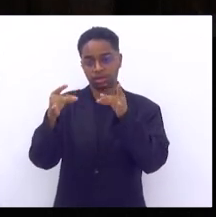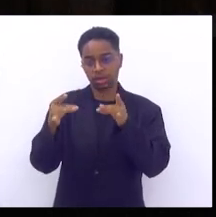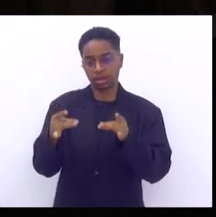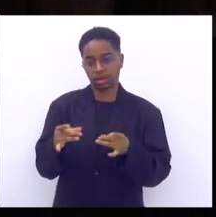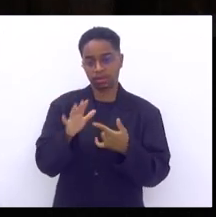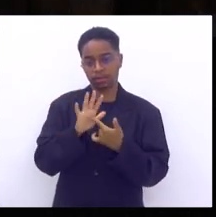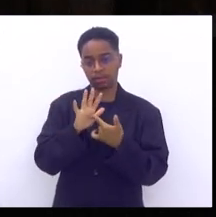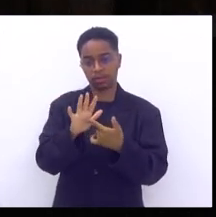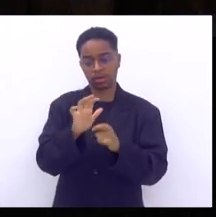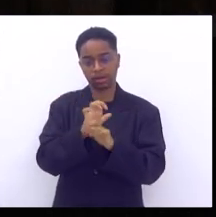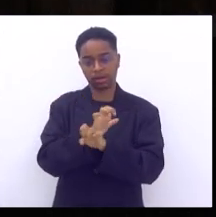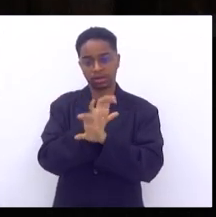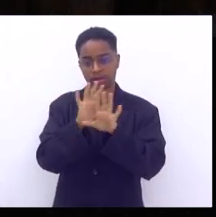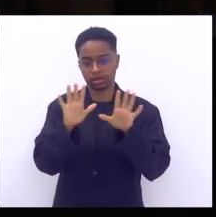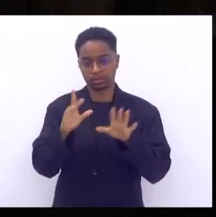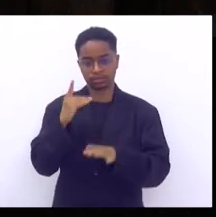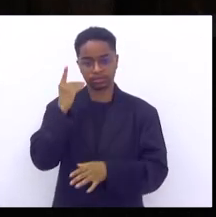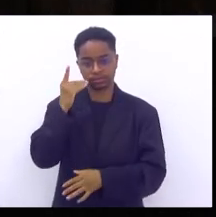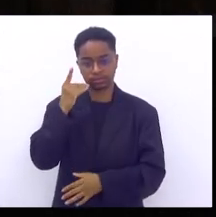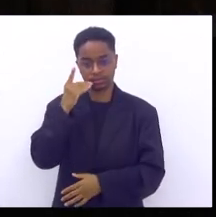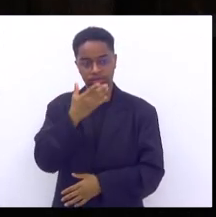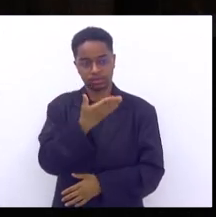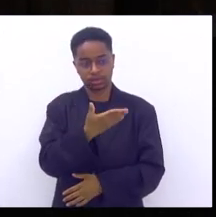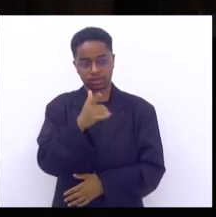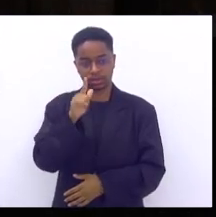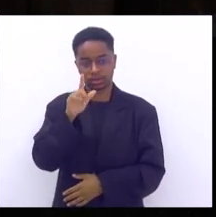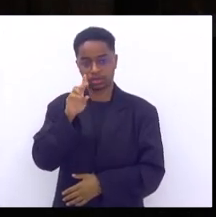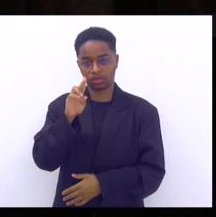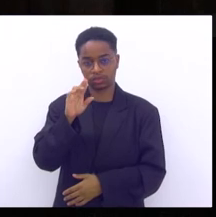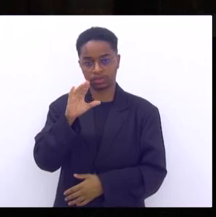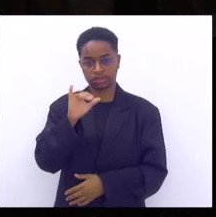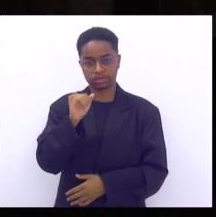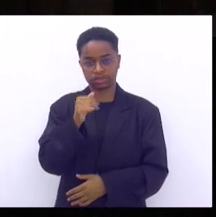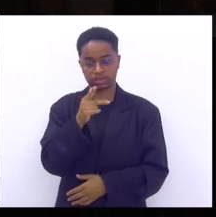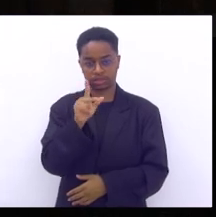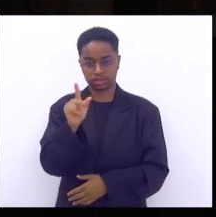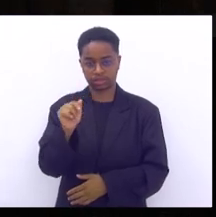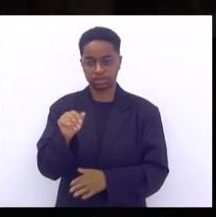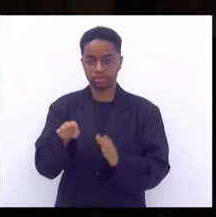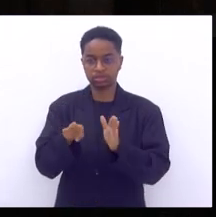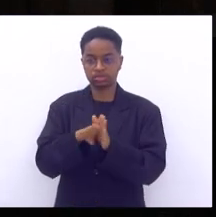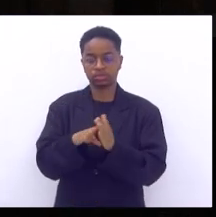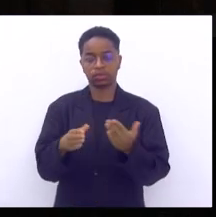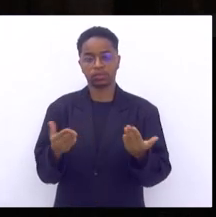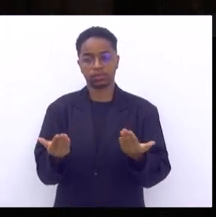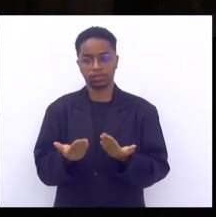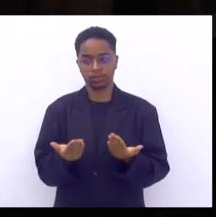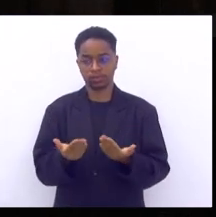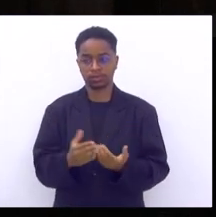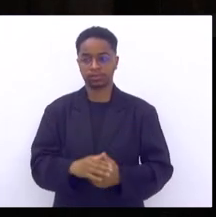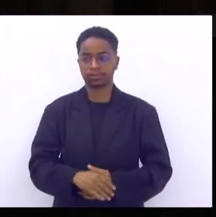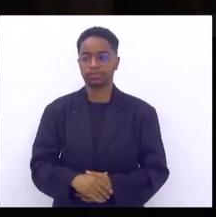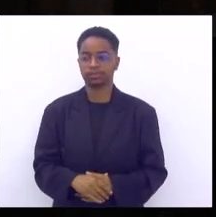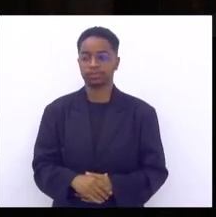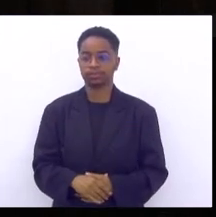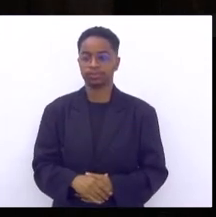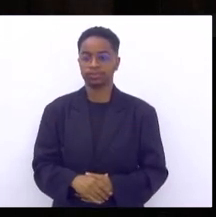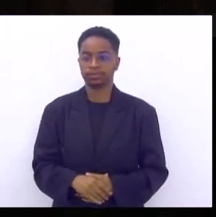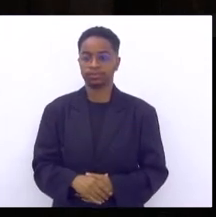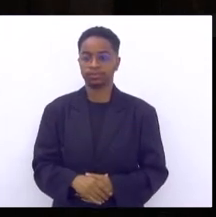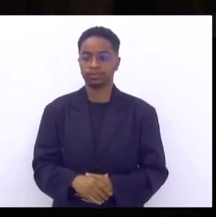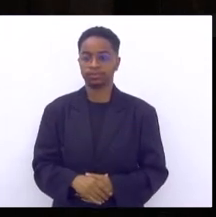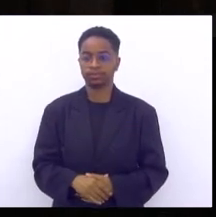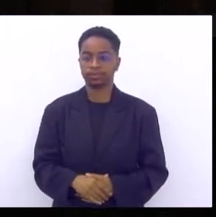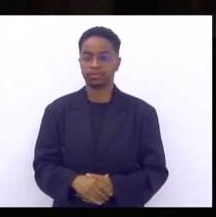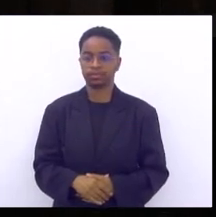clareza. Deputada Lucinha, que acabou de entrar aqui no plenário e saiu da nossa